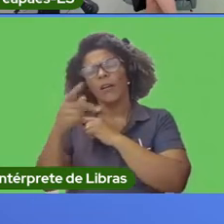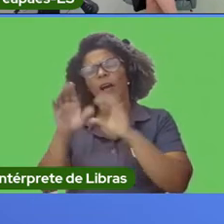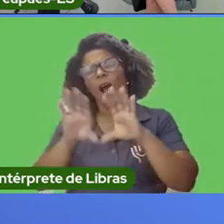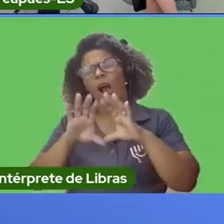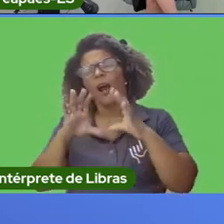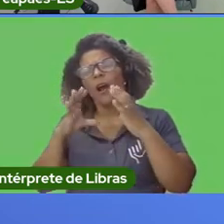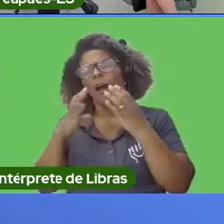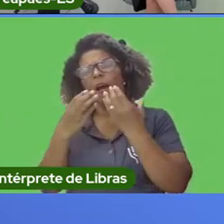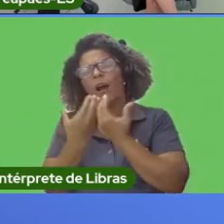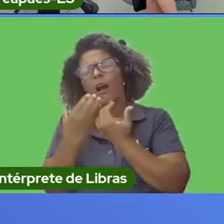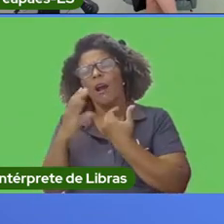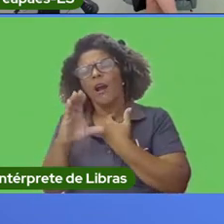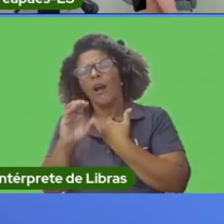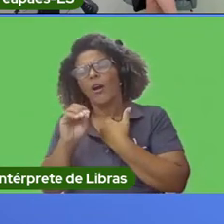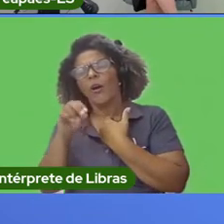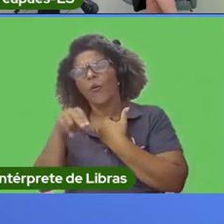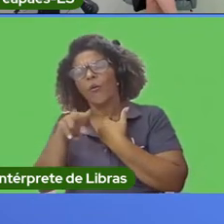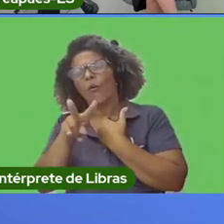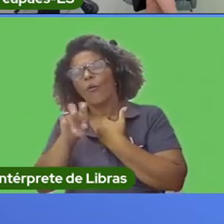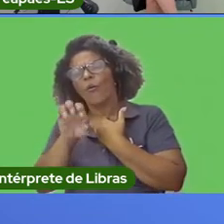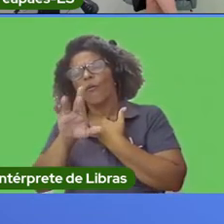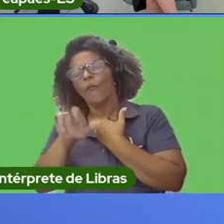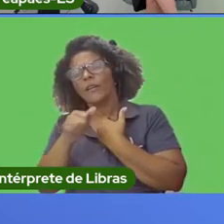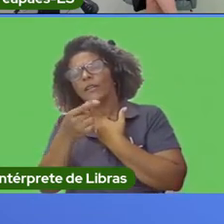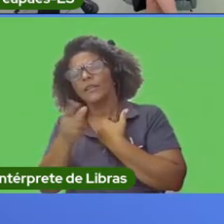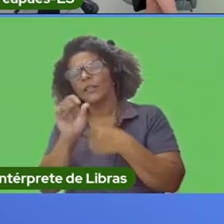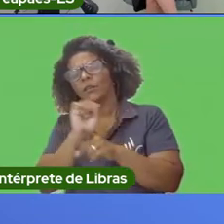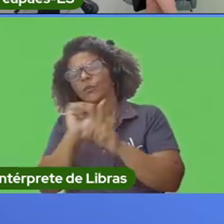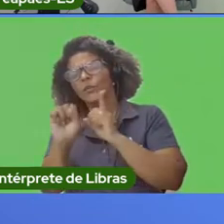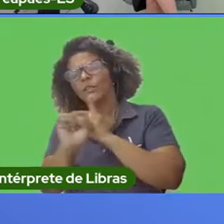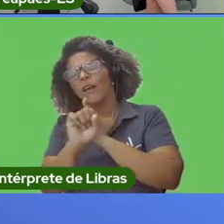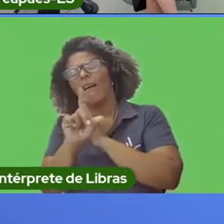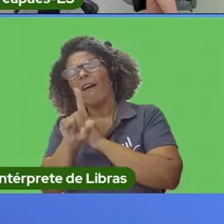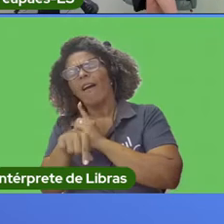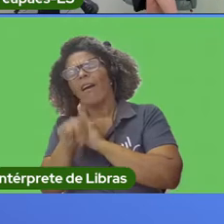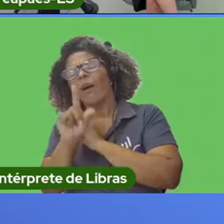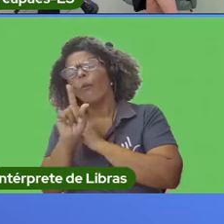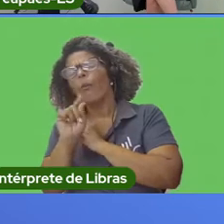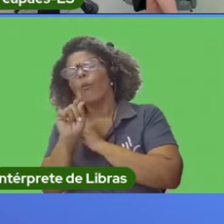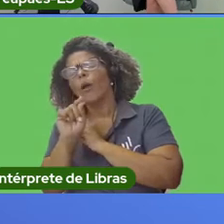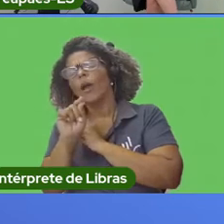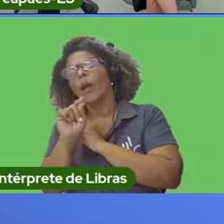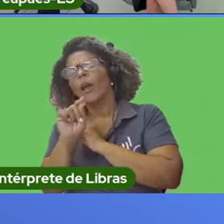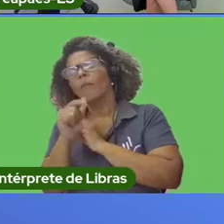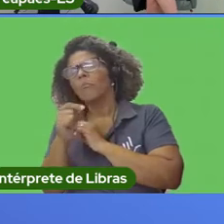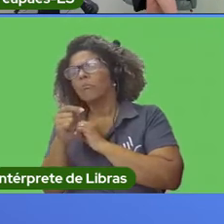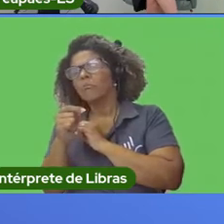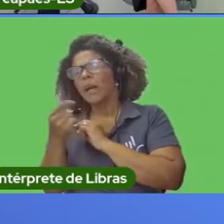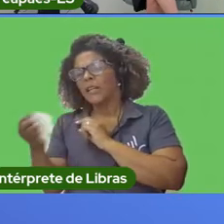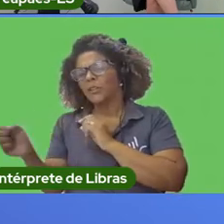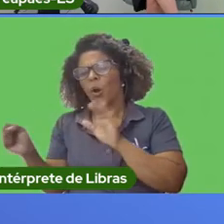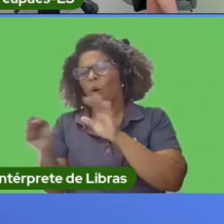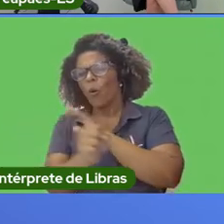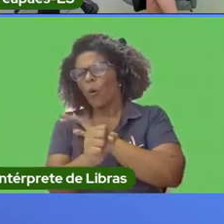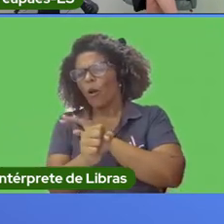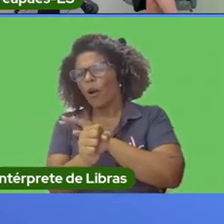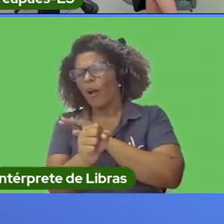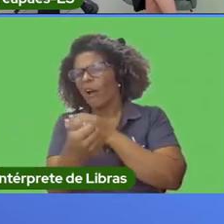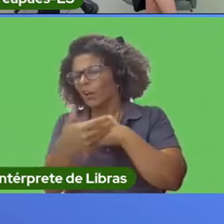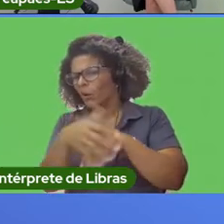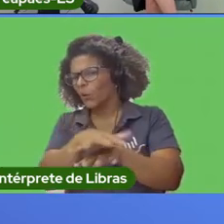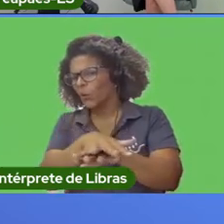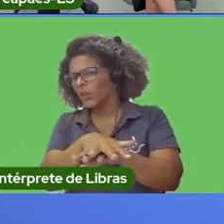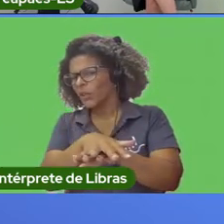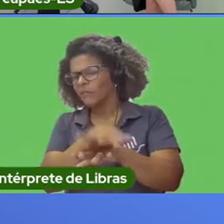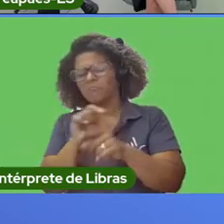é aquilo que a convenção social está falando de participação? É participação no sentido de inclusão? É participação